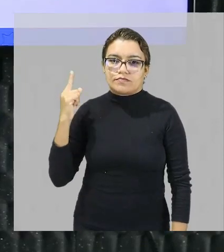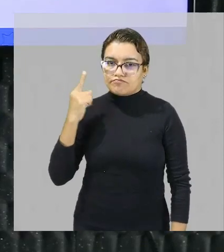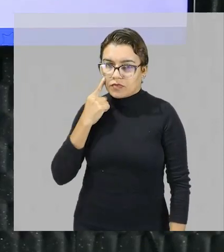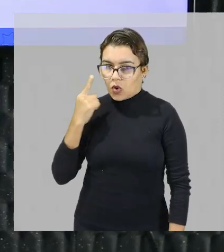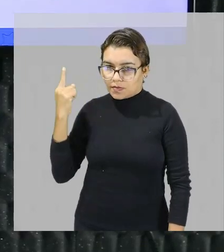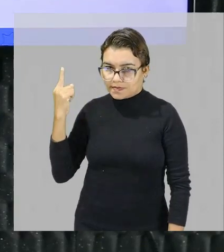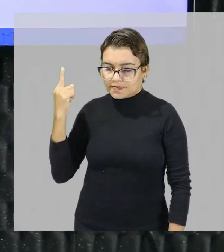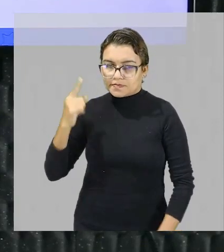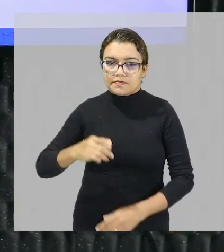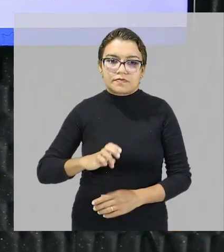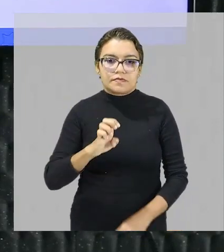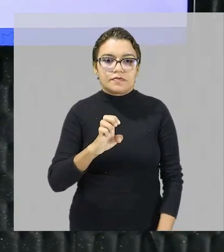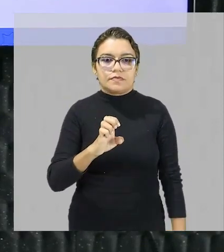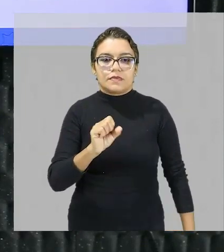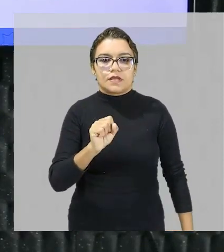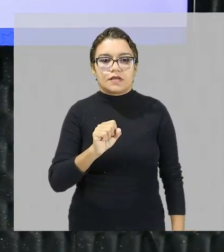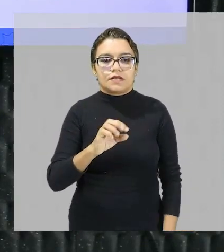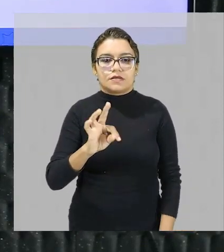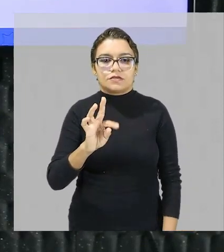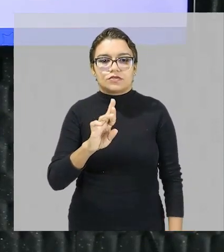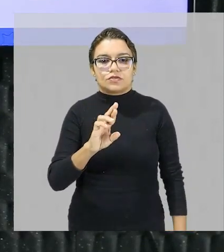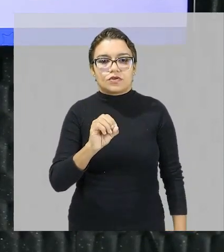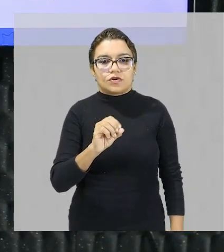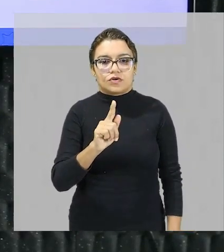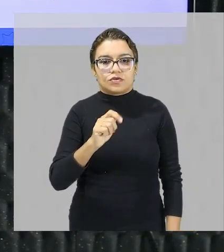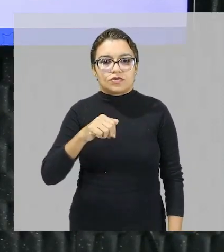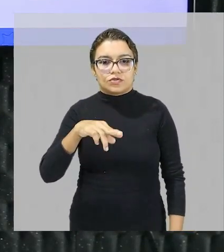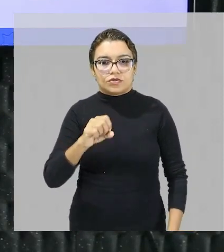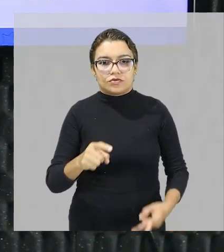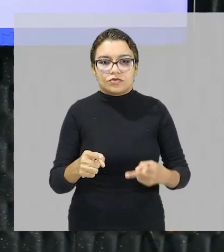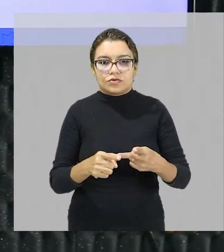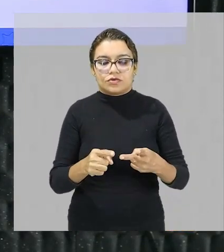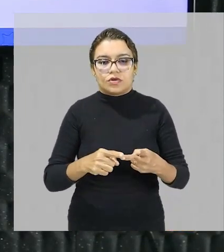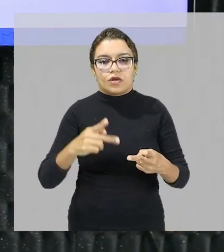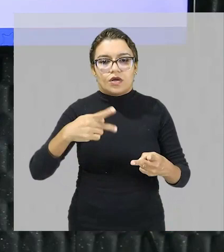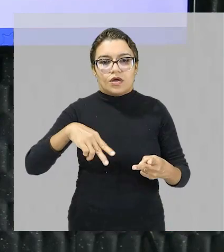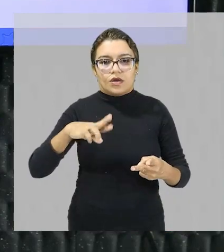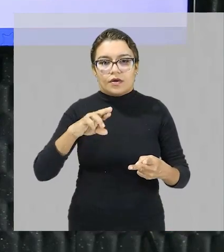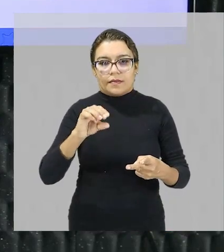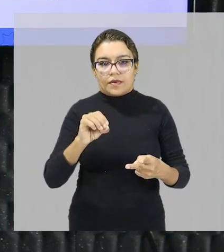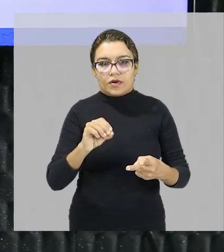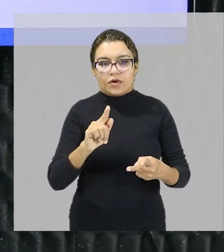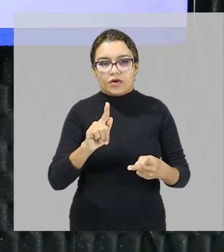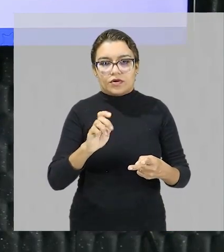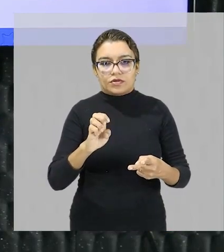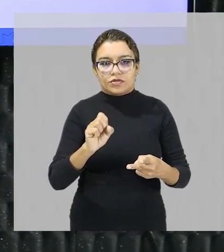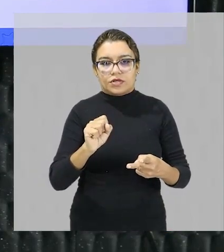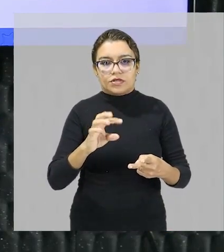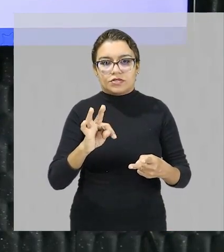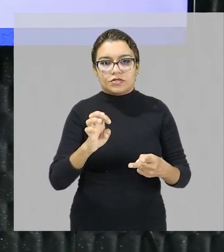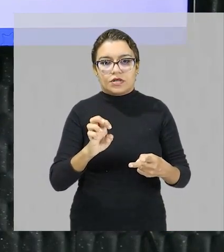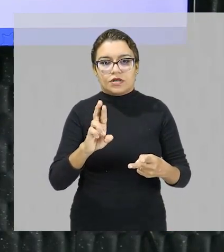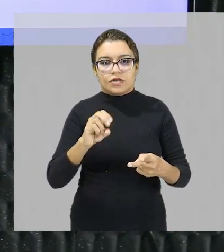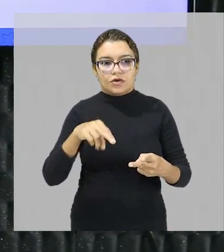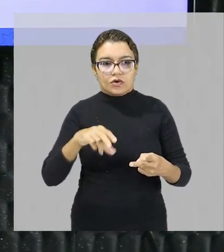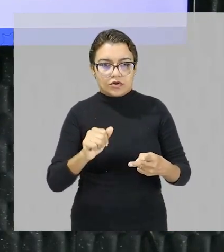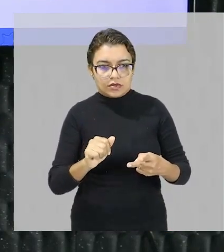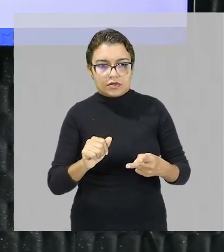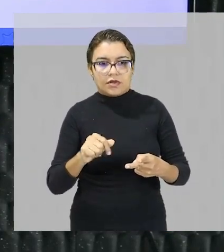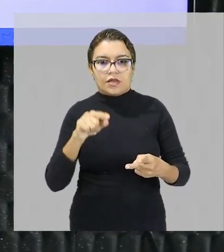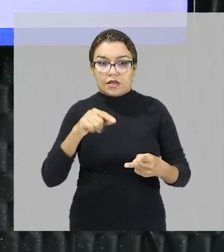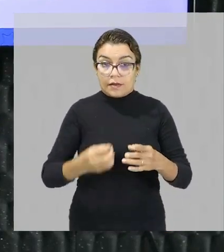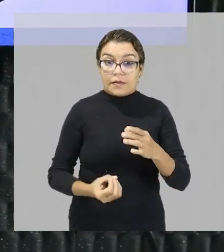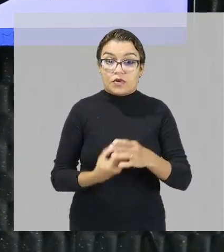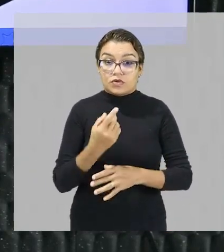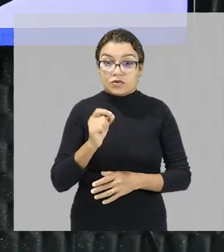progesterona, tá? Que sofrem influência dos hormônios FSH e LH, que é produzido